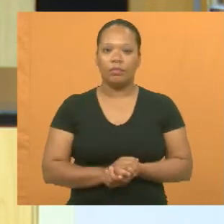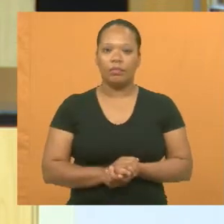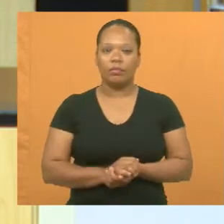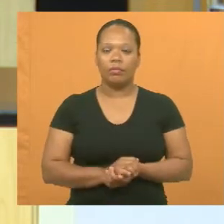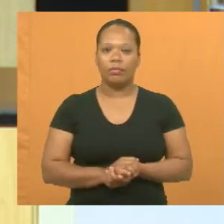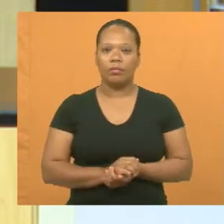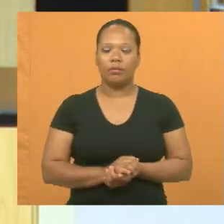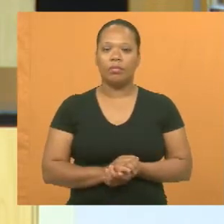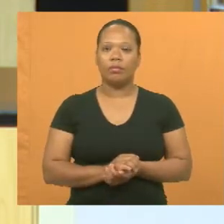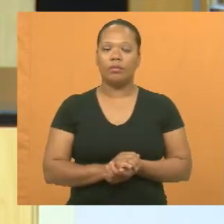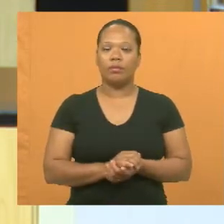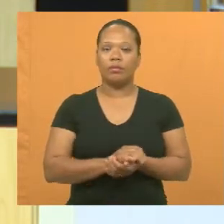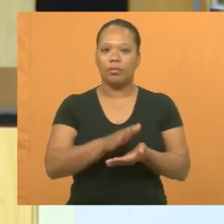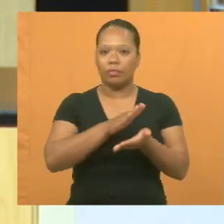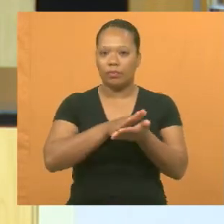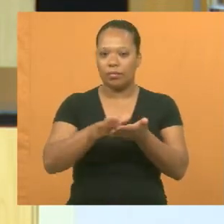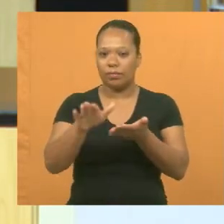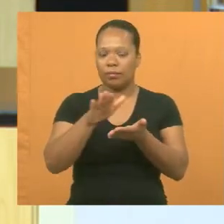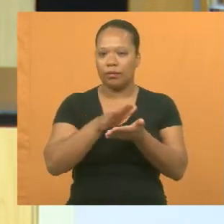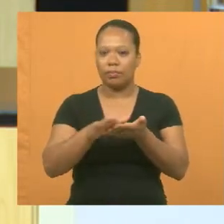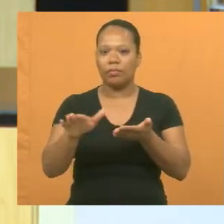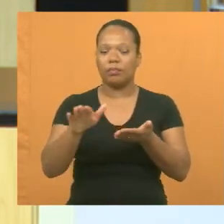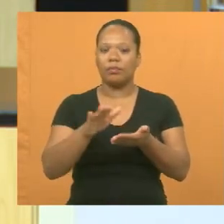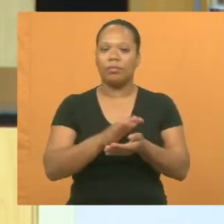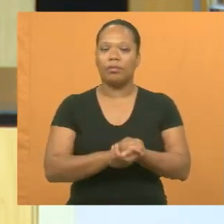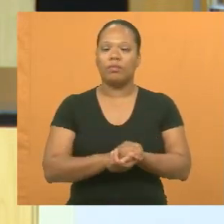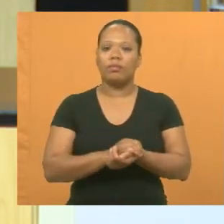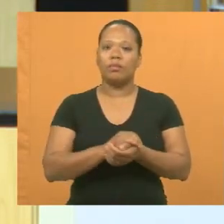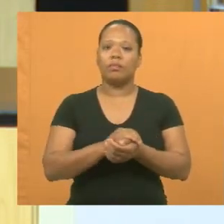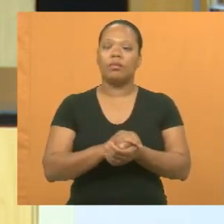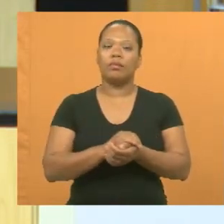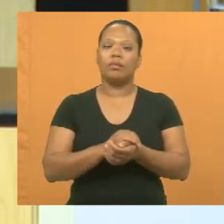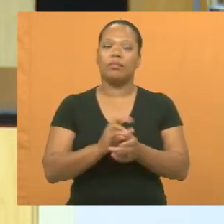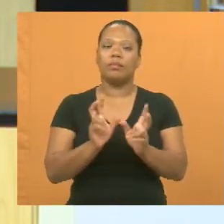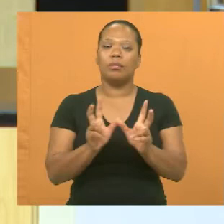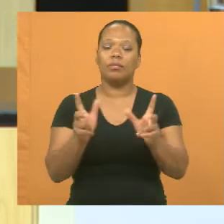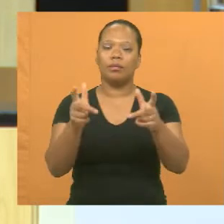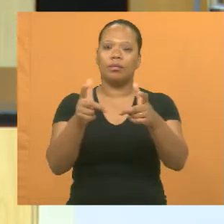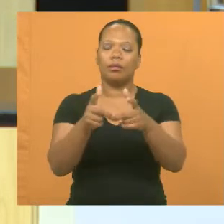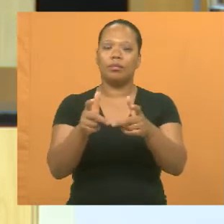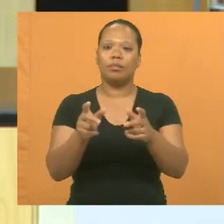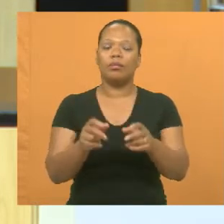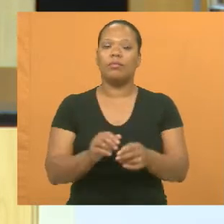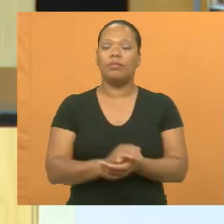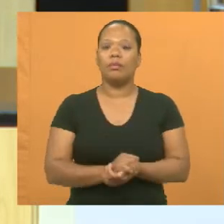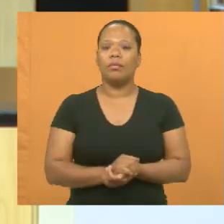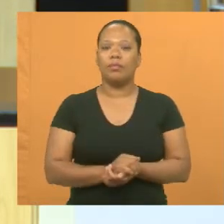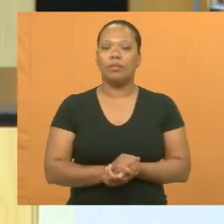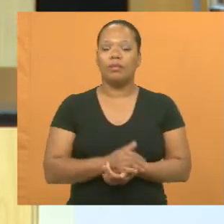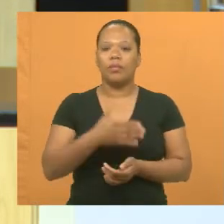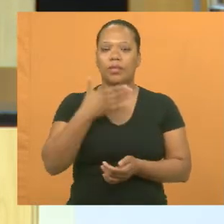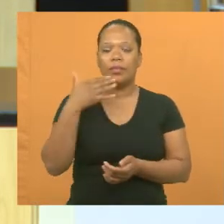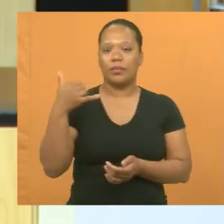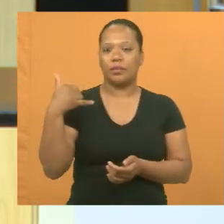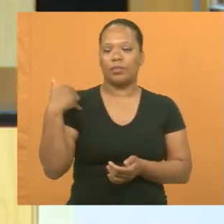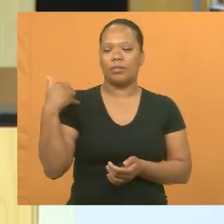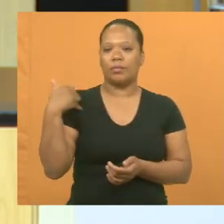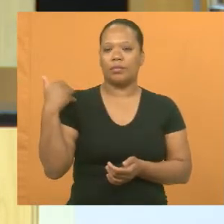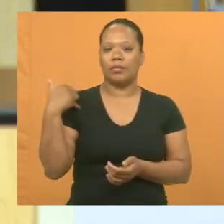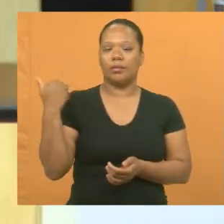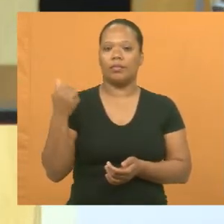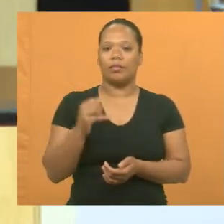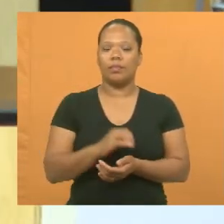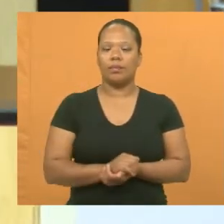os encaminhamentos da Câmara Melhor Idade 2018. Então, dentre esses pedidos,